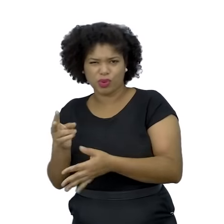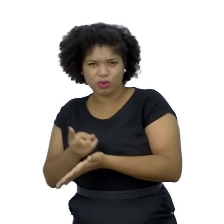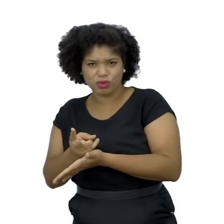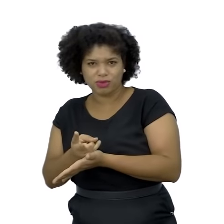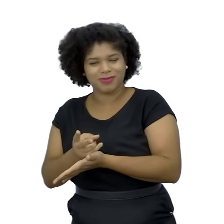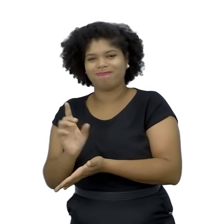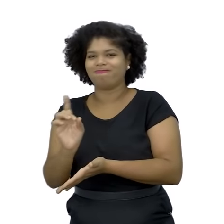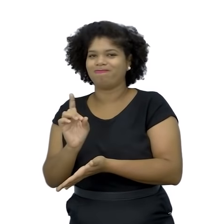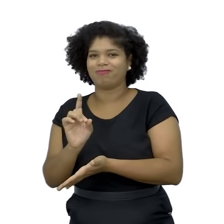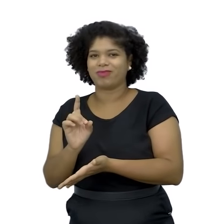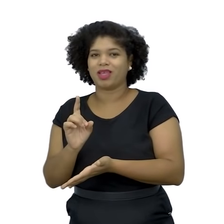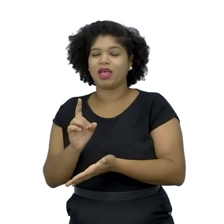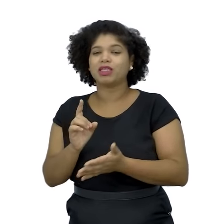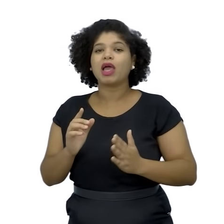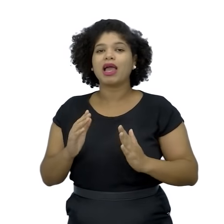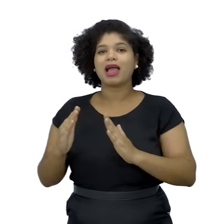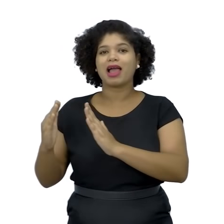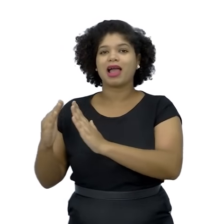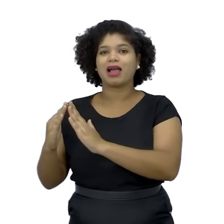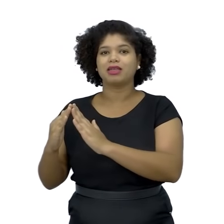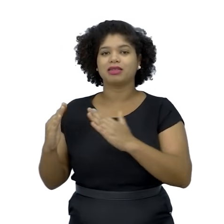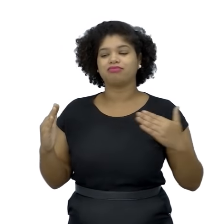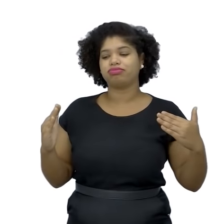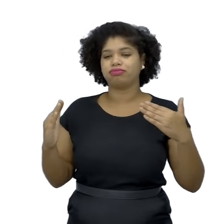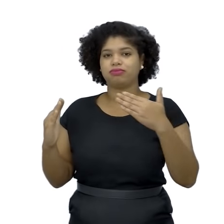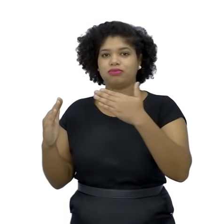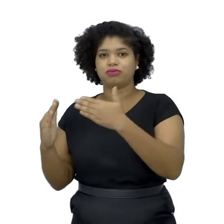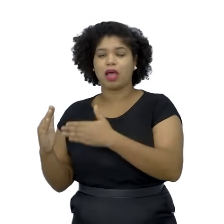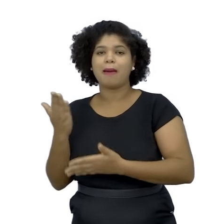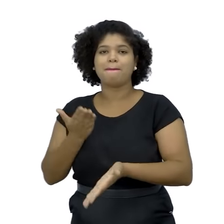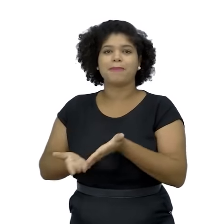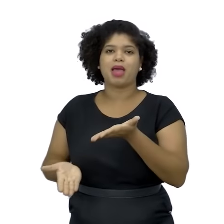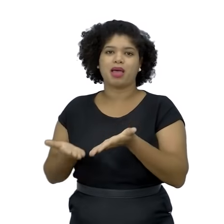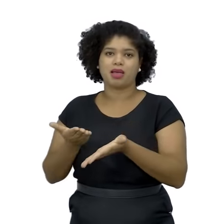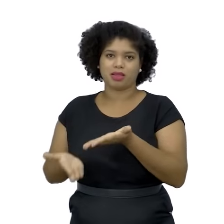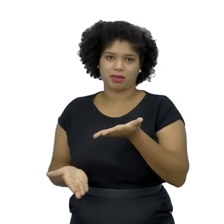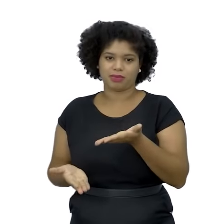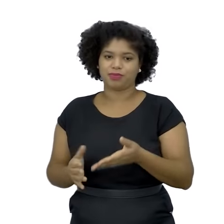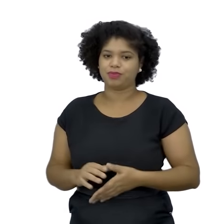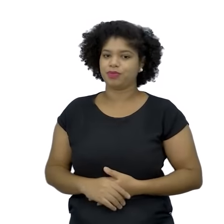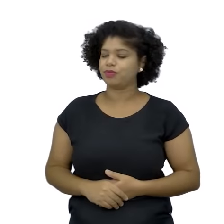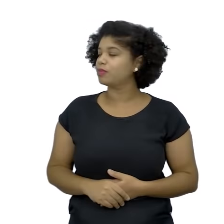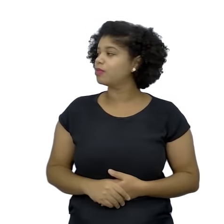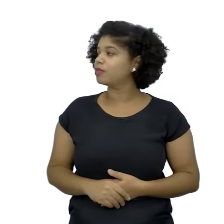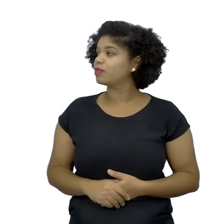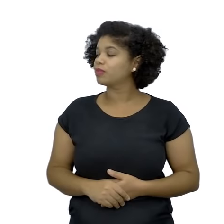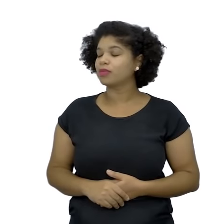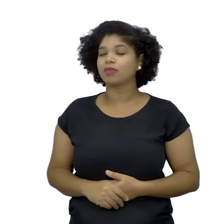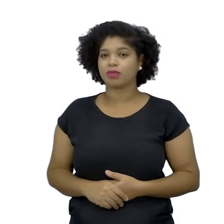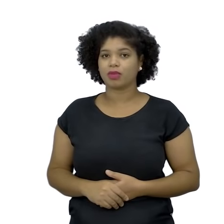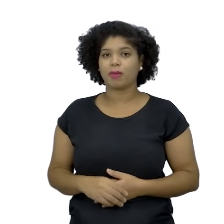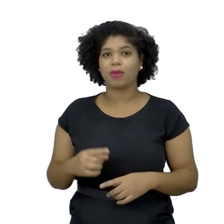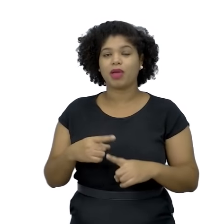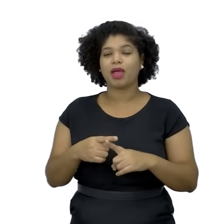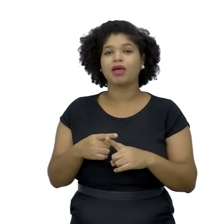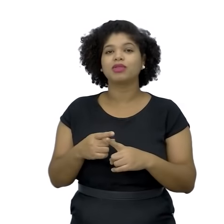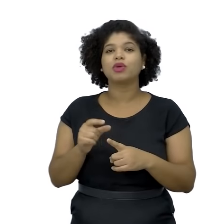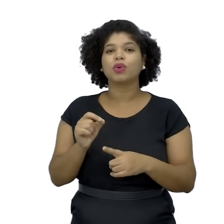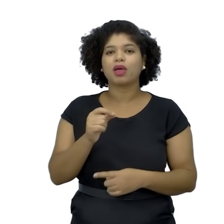que será necessário descobrir aí, né, no caso, o Gabriel, no final tinha 20 tampinhas, mas perdeu